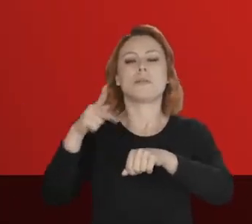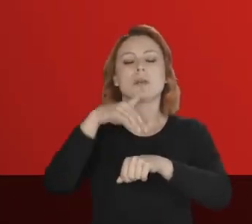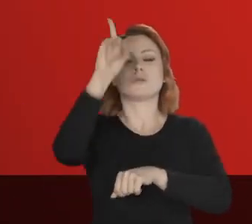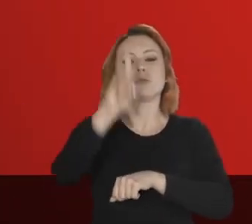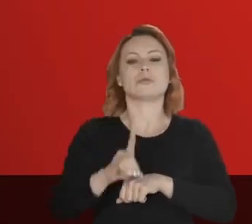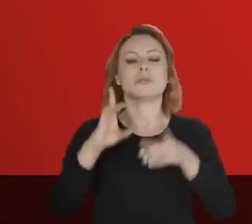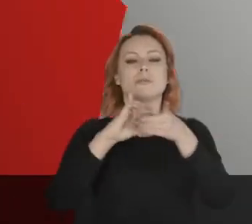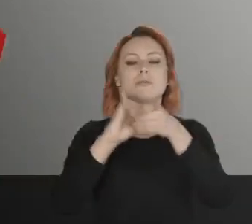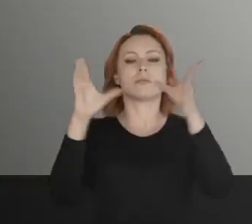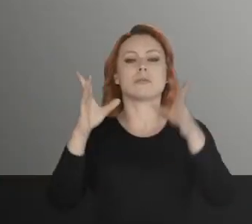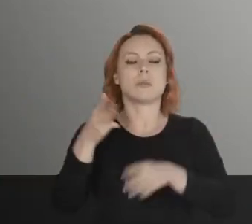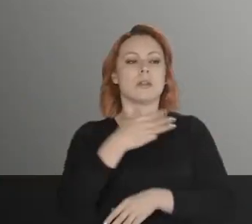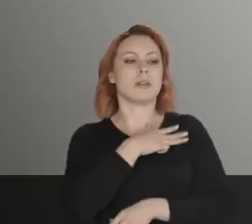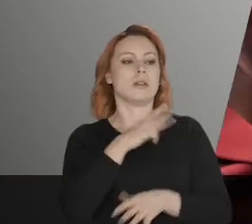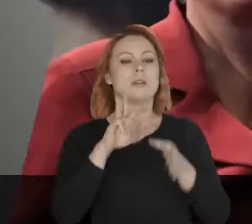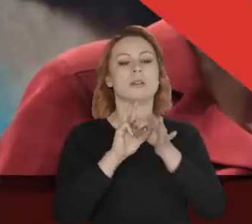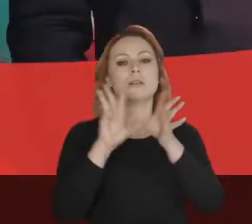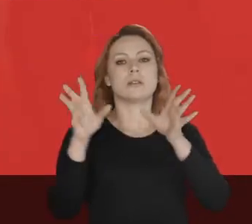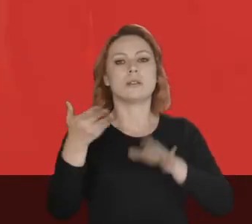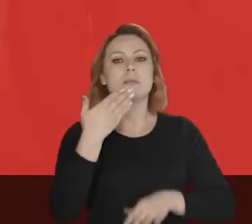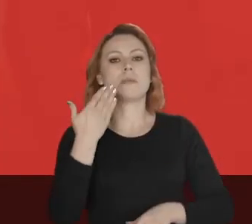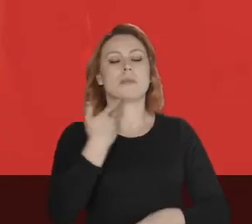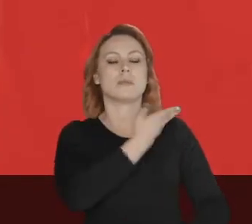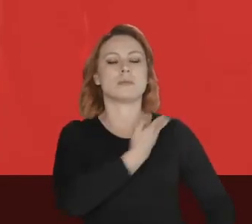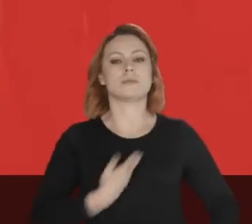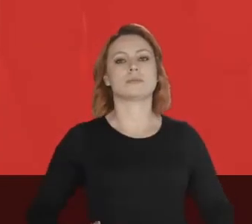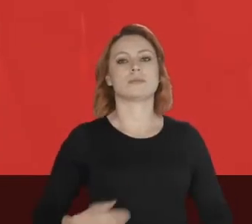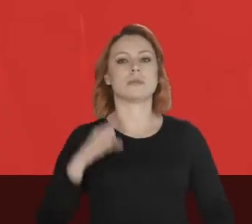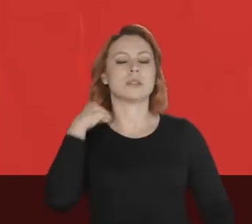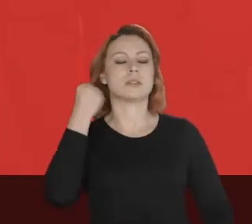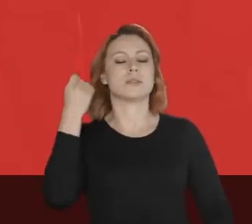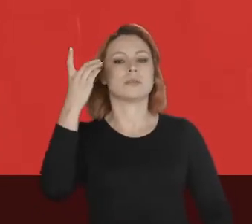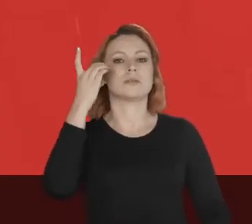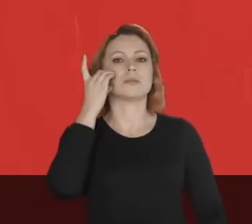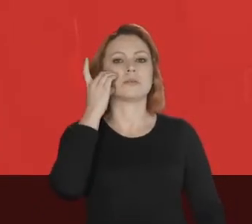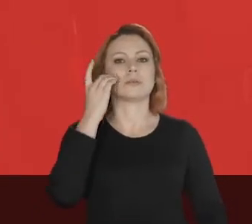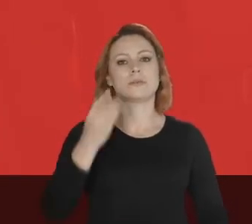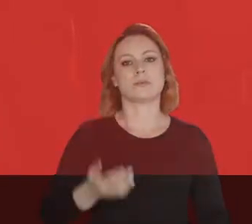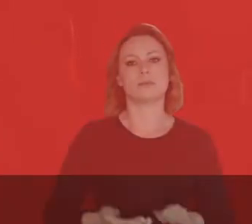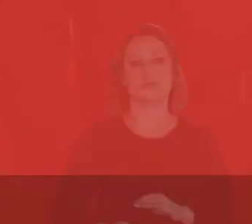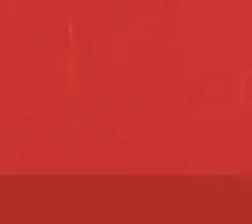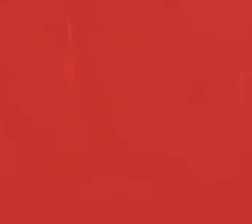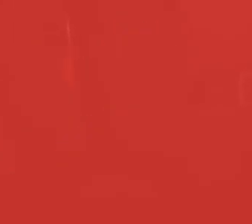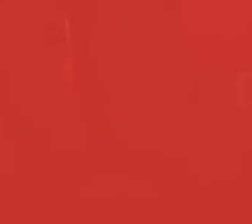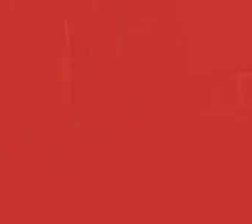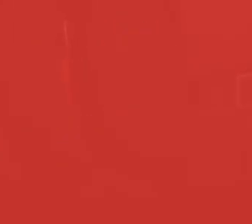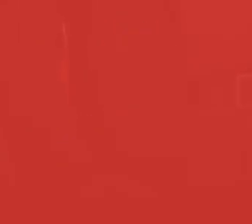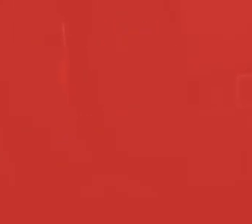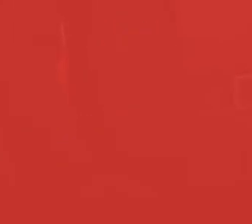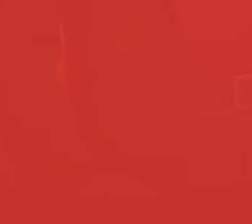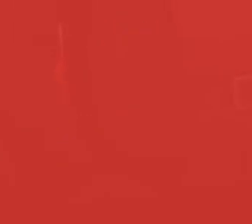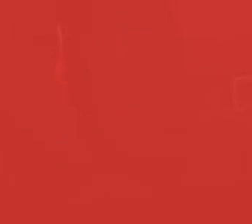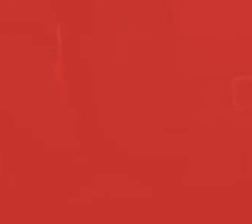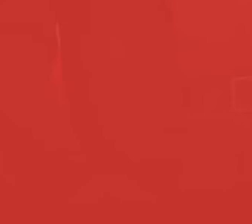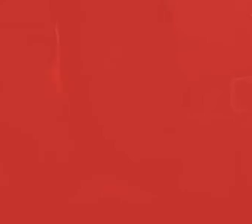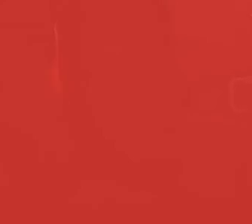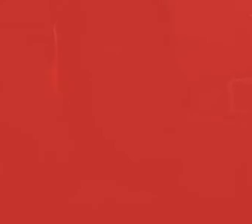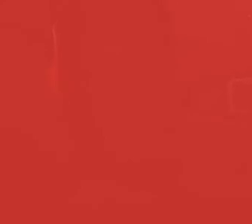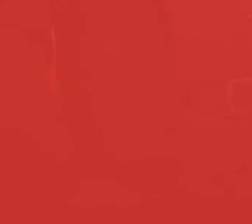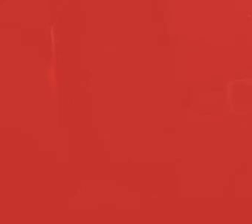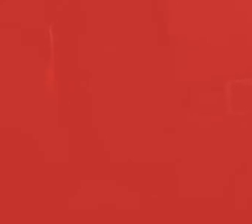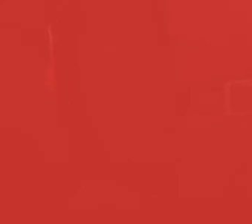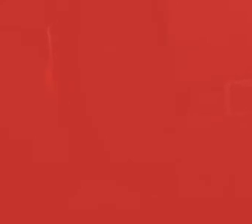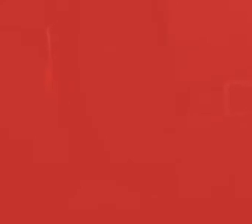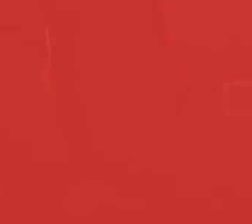Direito. Lula livre. Vote Haddad presidente 13, Pimentel governador e Dilma senadora 13-3 por Minas e pelo Brasil.